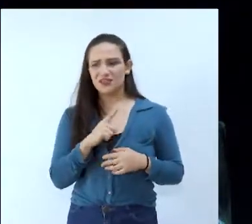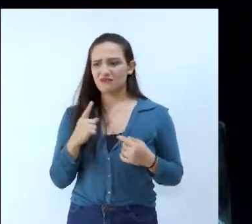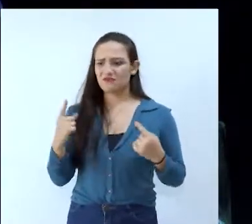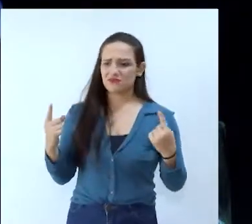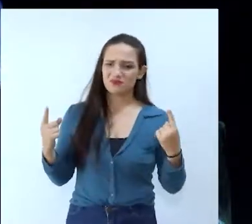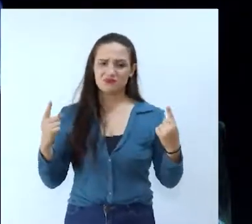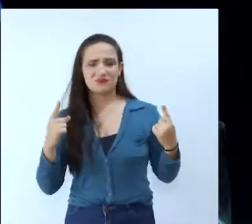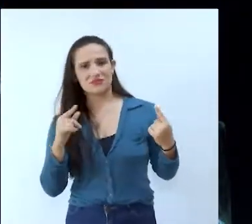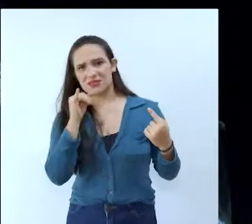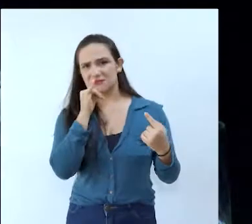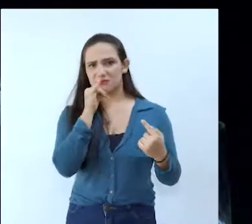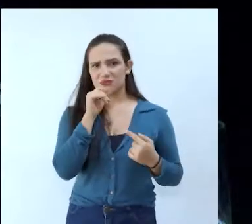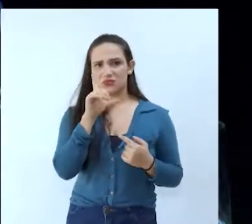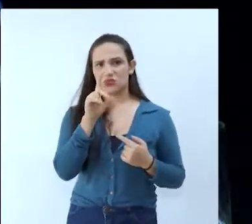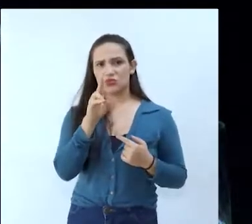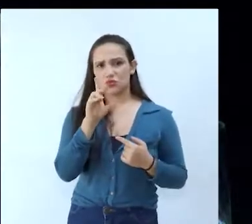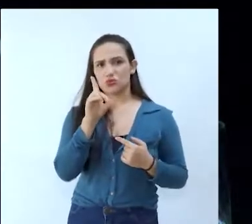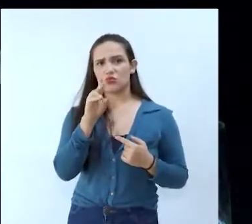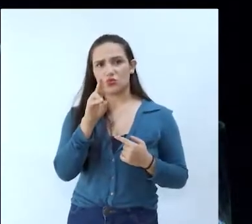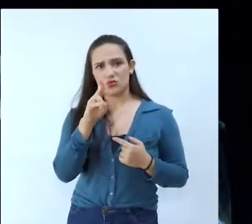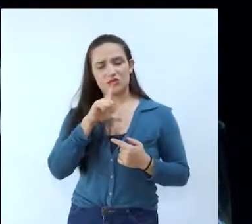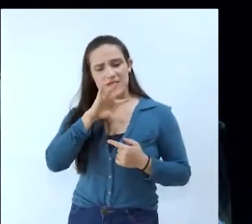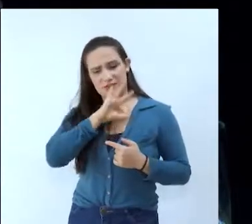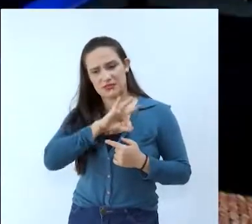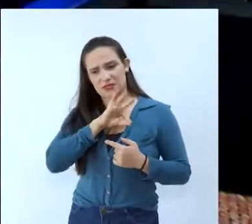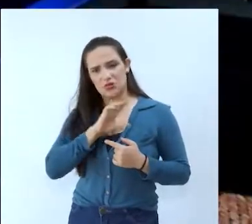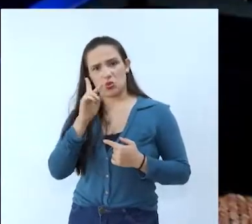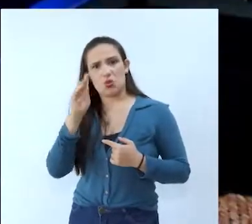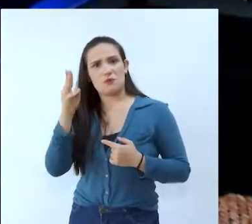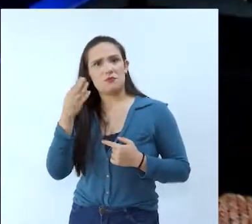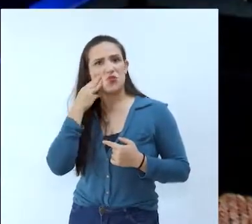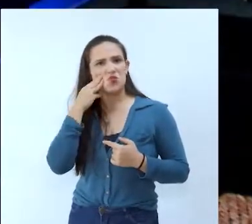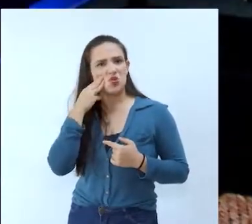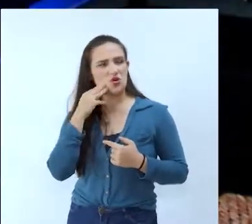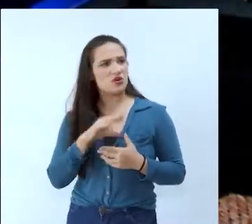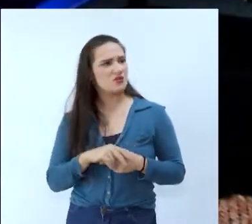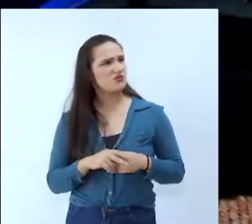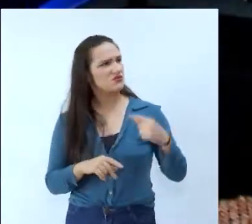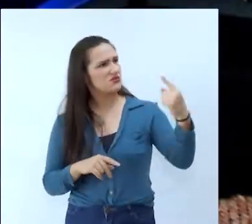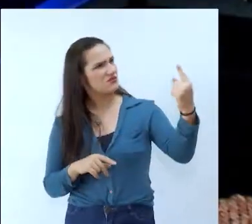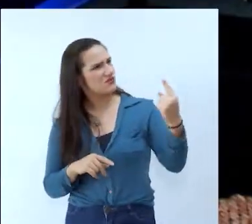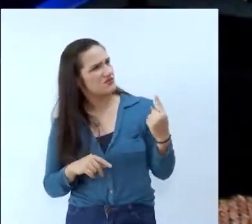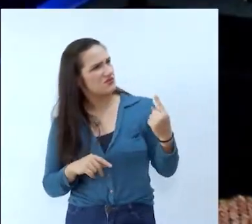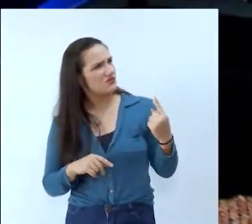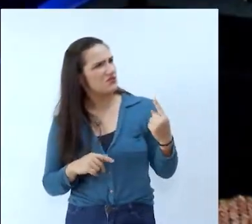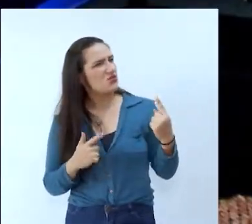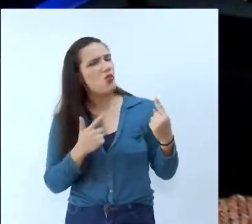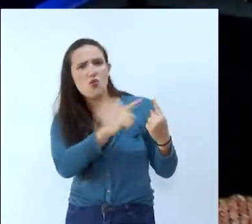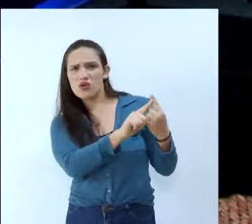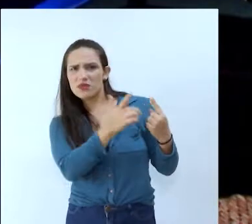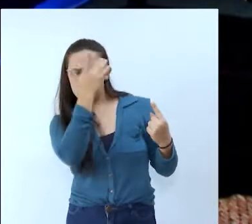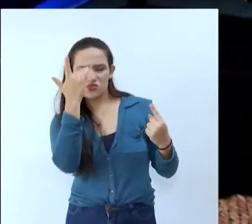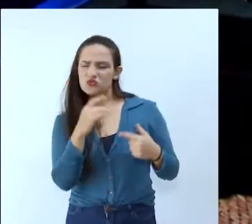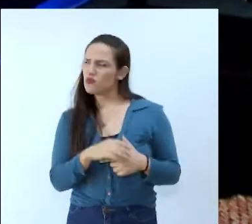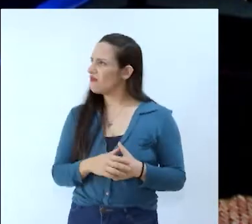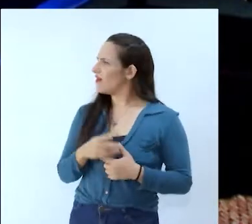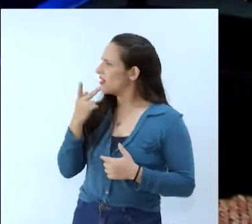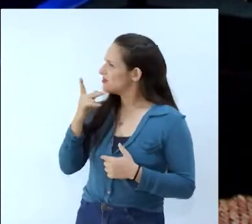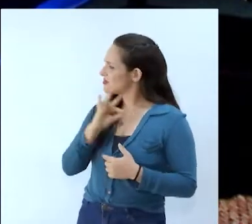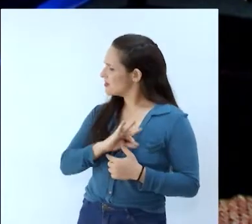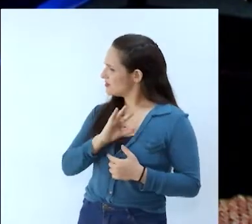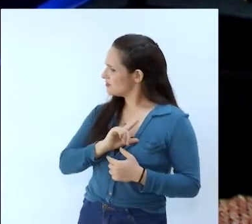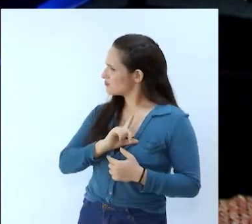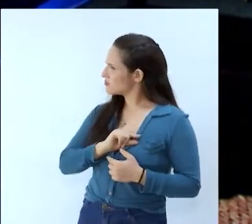mês, está voltando e a pessoa já está falando, puxa, será que não vai estabilizar? Não, e aqueles mais antigos ali dentro do clube, os caras chiam mesmo. Tem uma